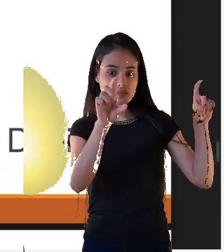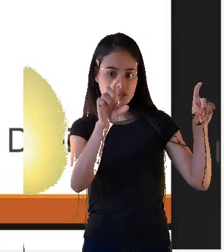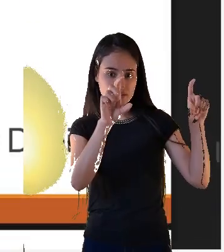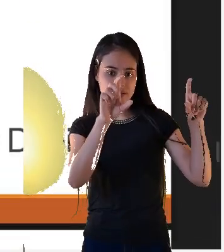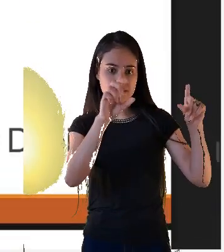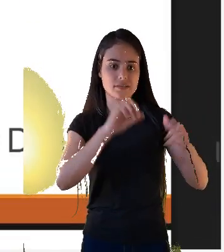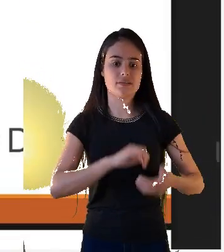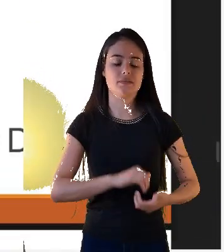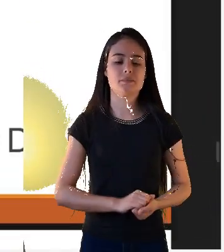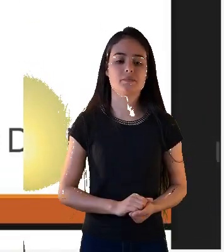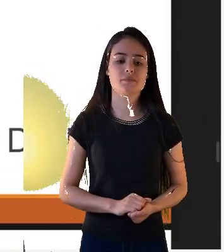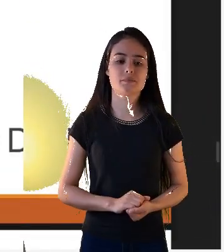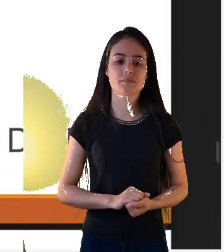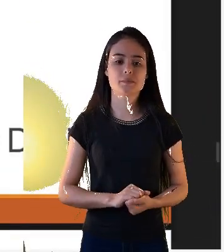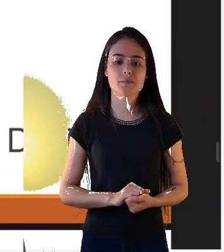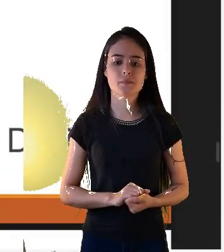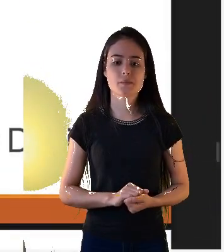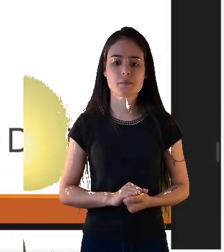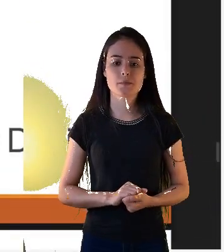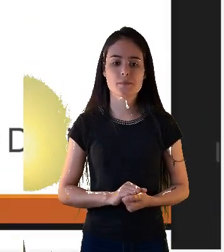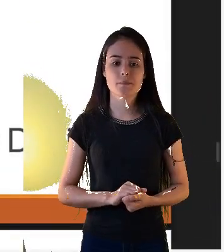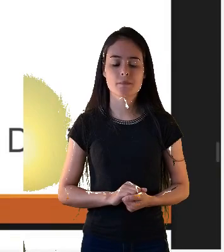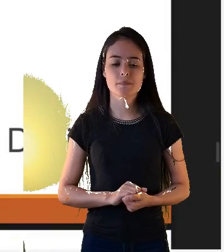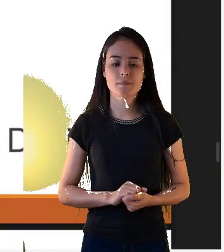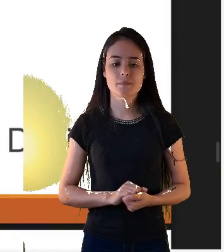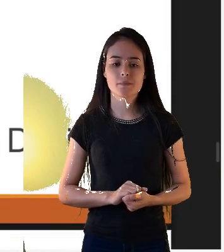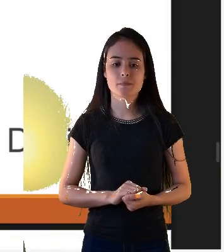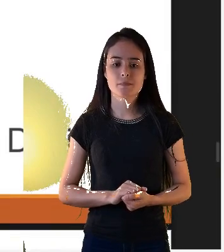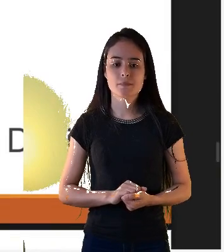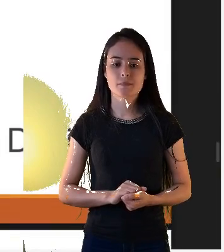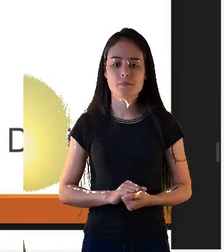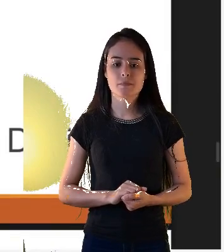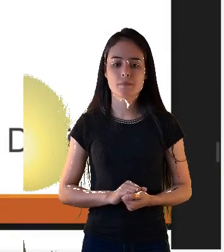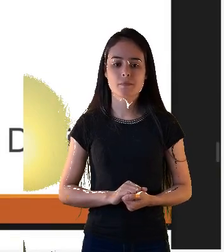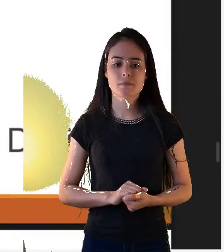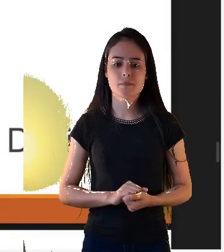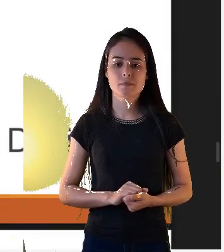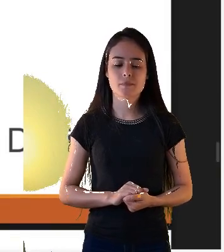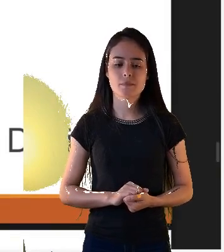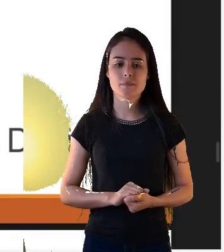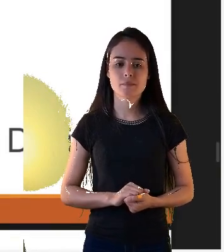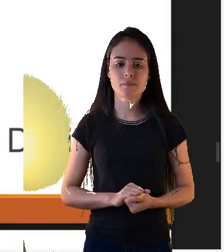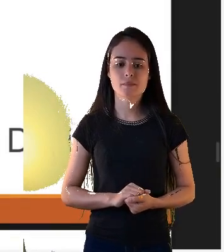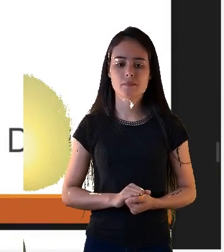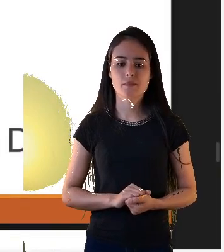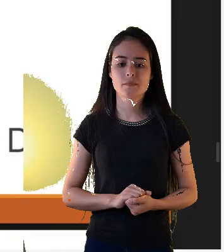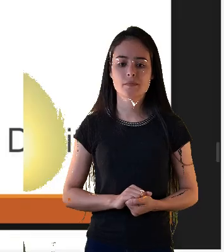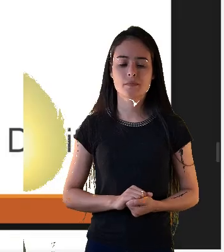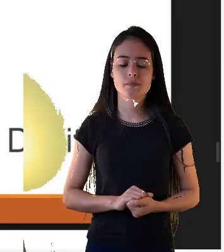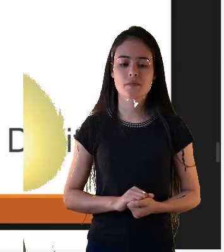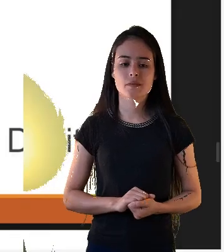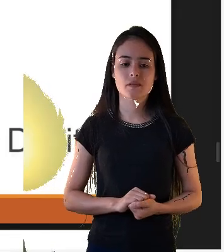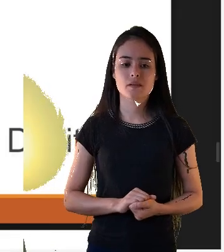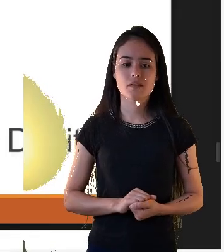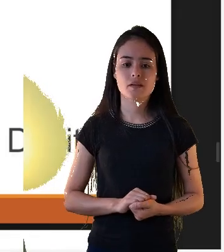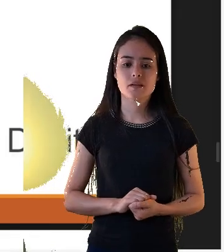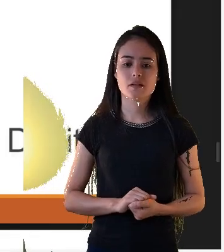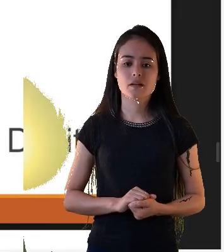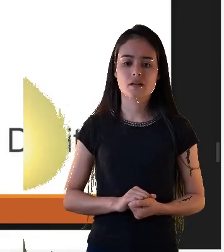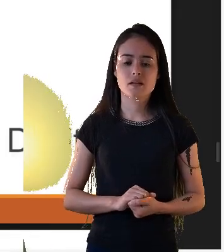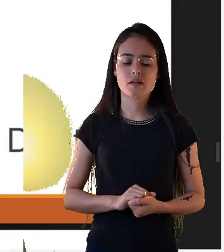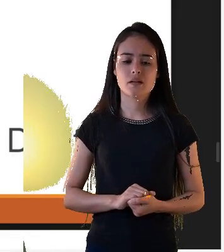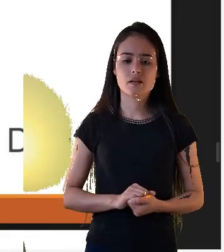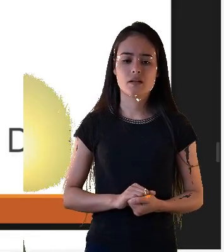Aqui é a frase, né, que o Tiago Rogério fala, né, no